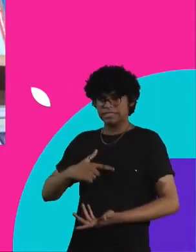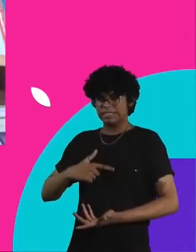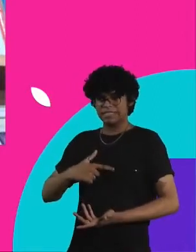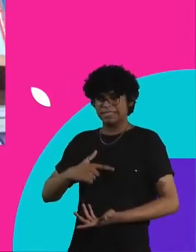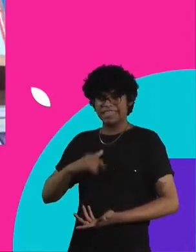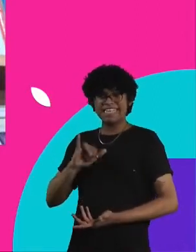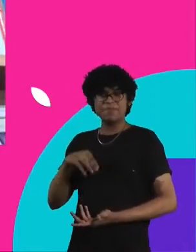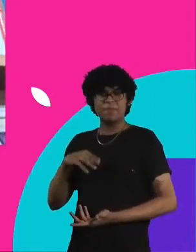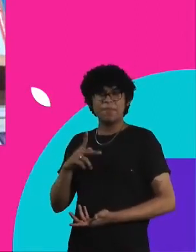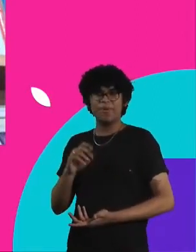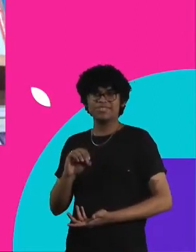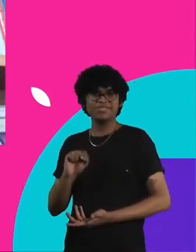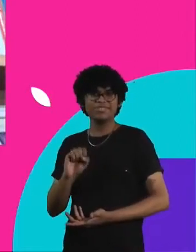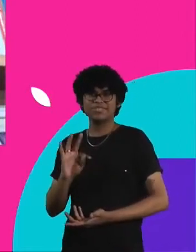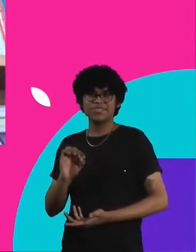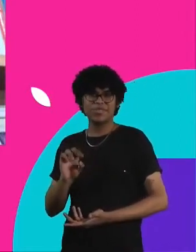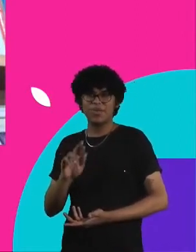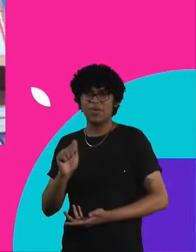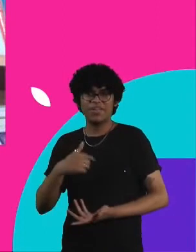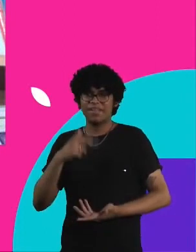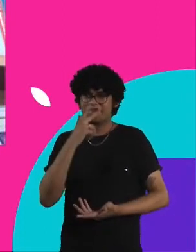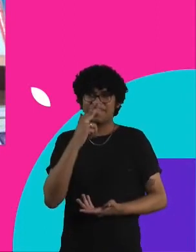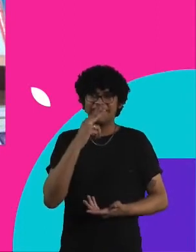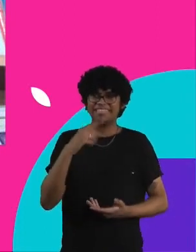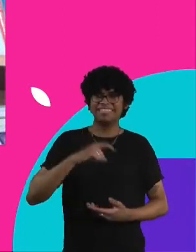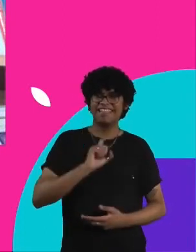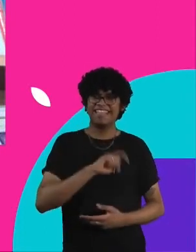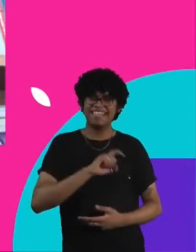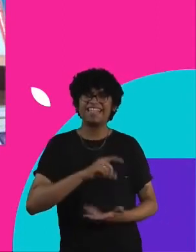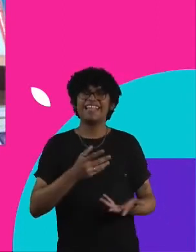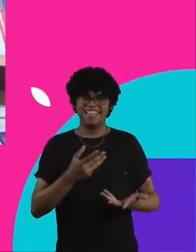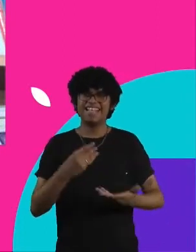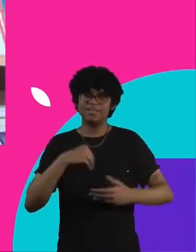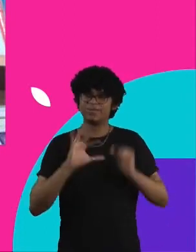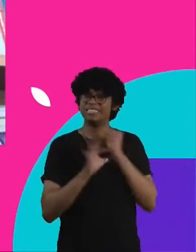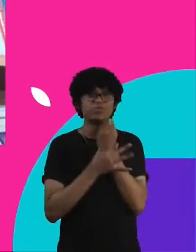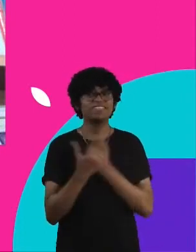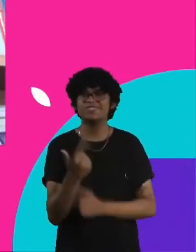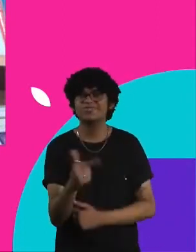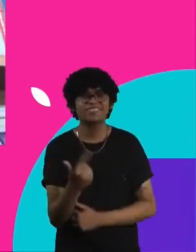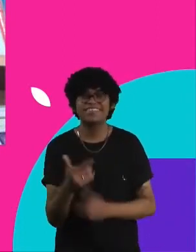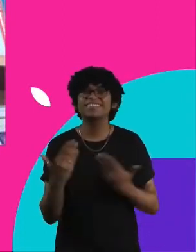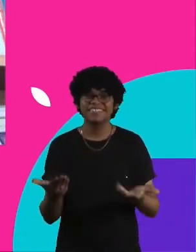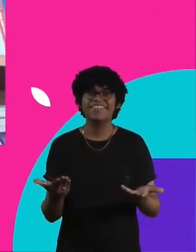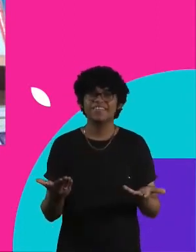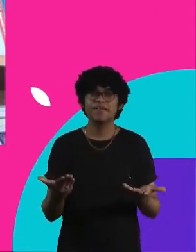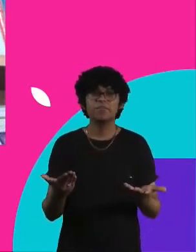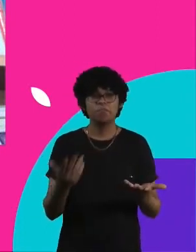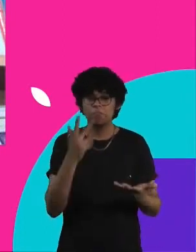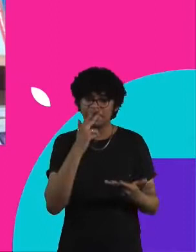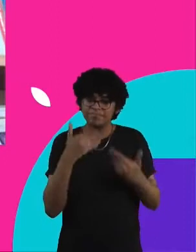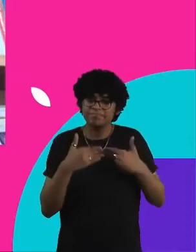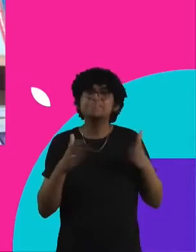sou tão boa assim, sabe? Que me gera bastante insegurança em vários momentos. Então eu achei que valia abrir